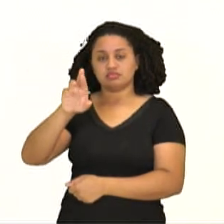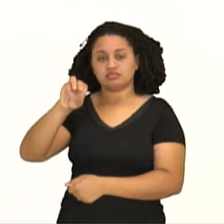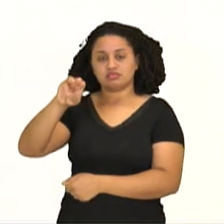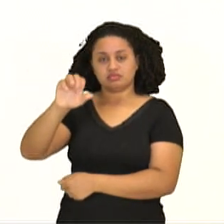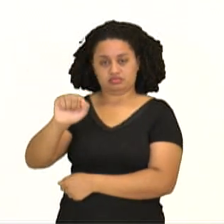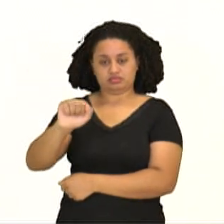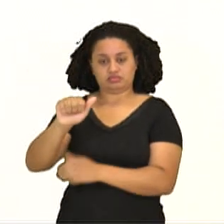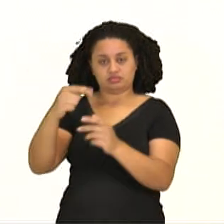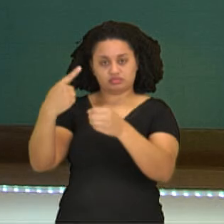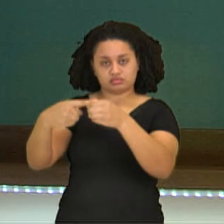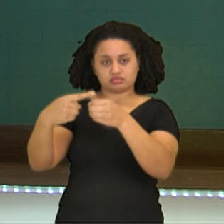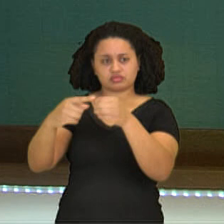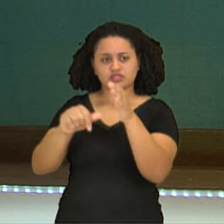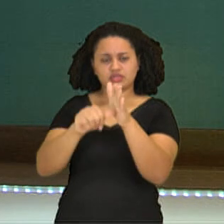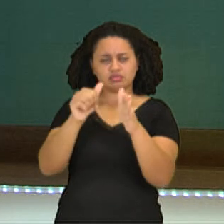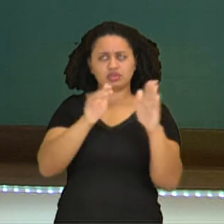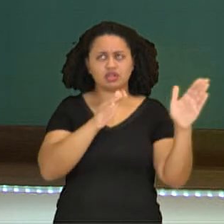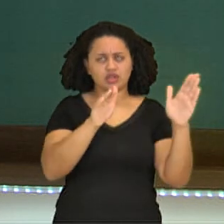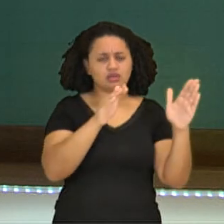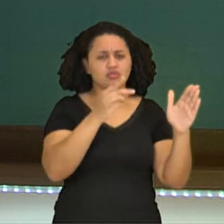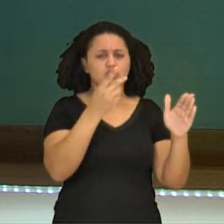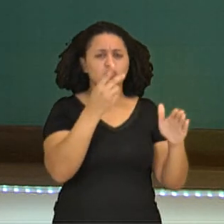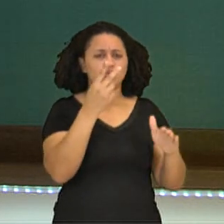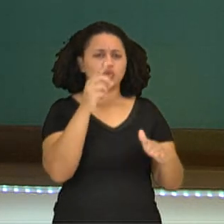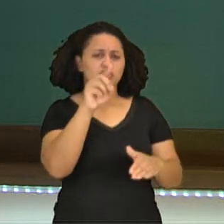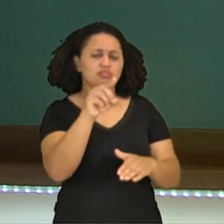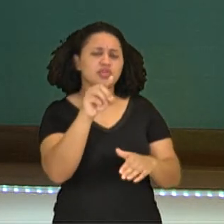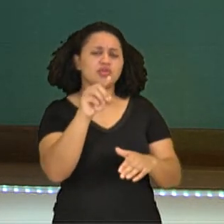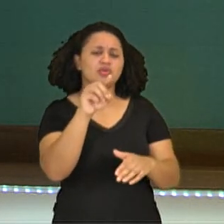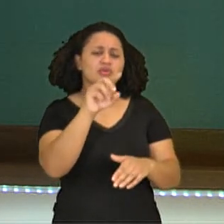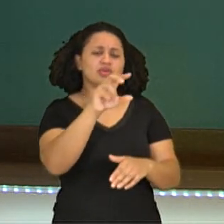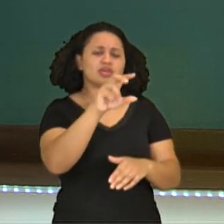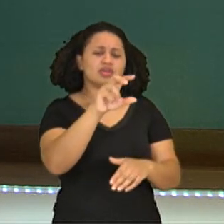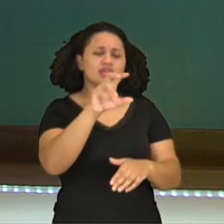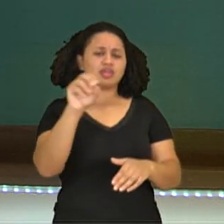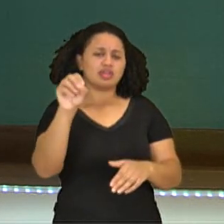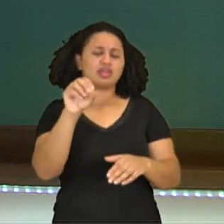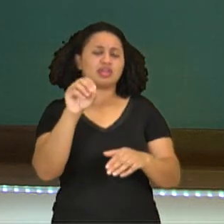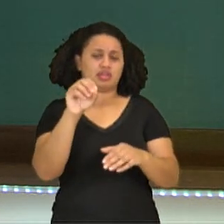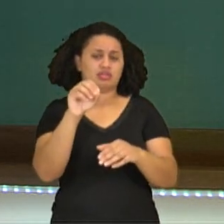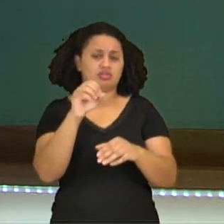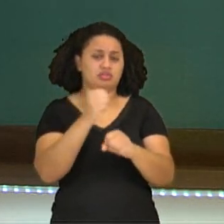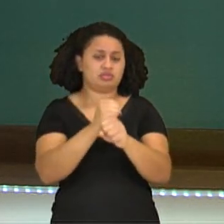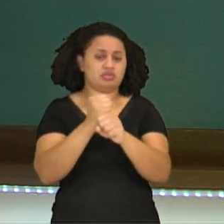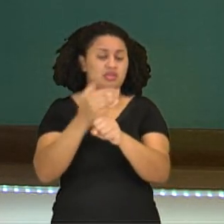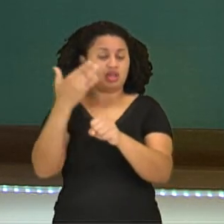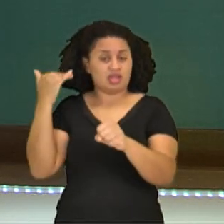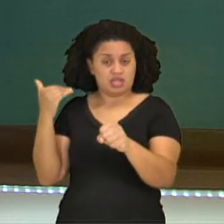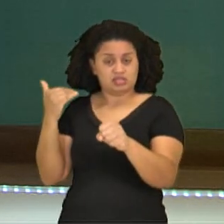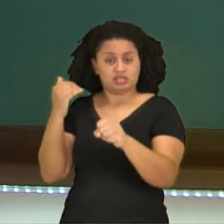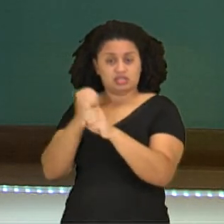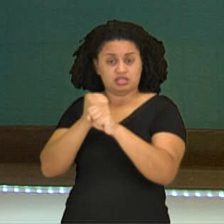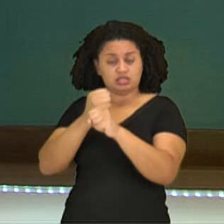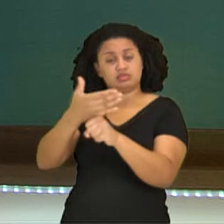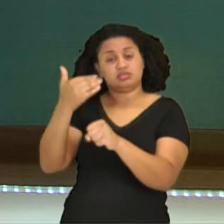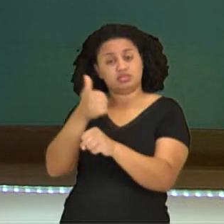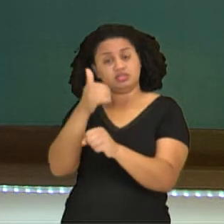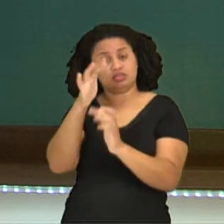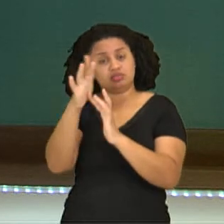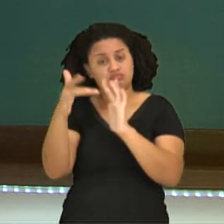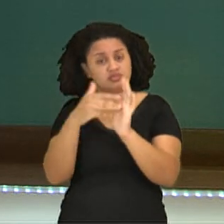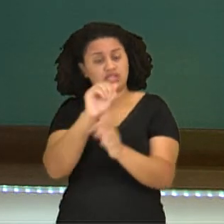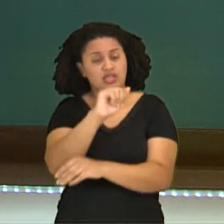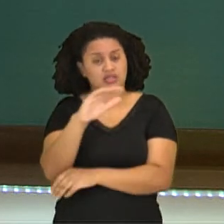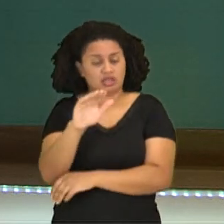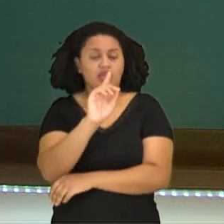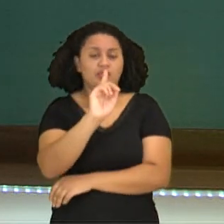primeiro período, entre 2.500 anos antes de Cristo a 1.500 anos antes de Cristo. Então é 1.000 anos de civilização, é